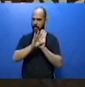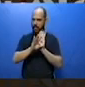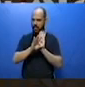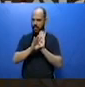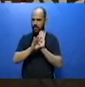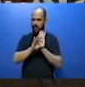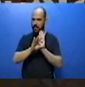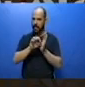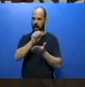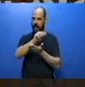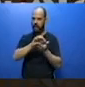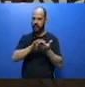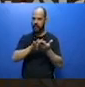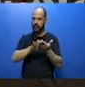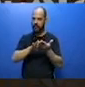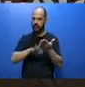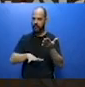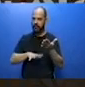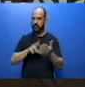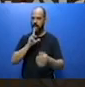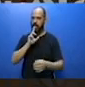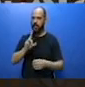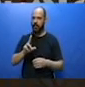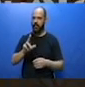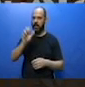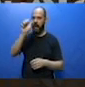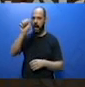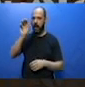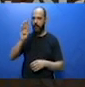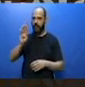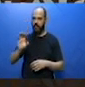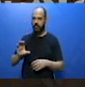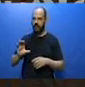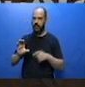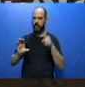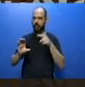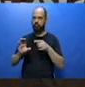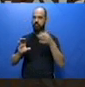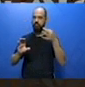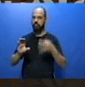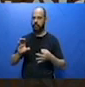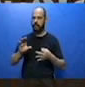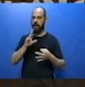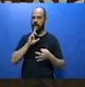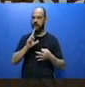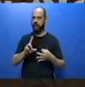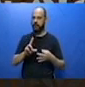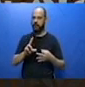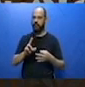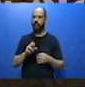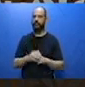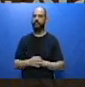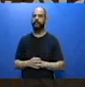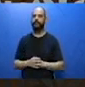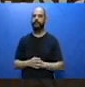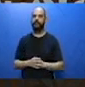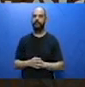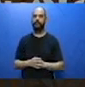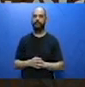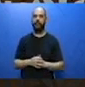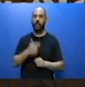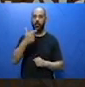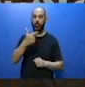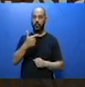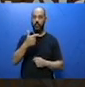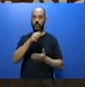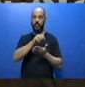responder marcar as alternativas corretas e 2 atividades de tarefa. O que